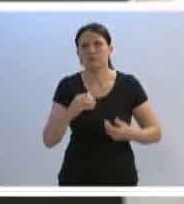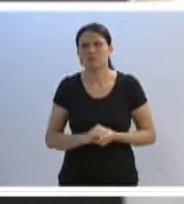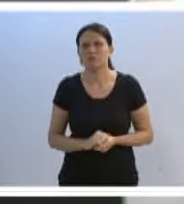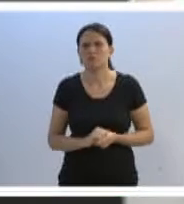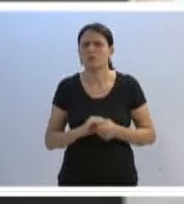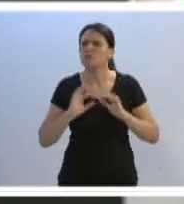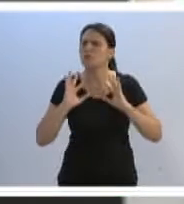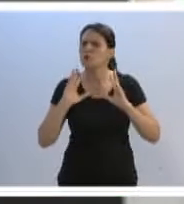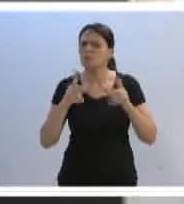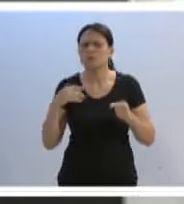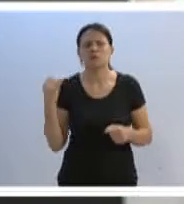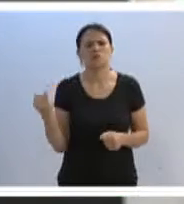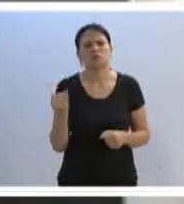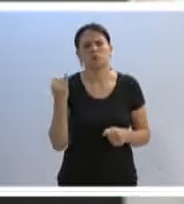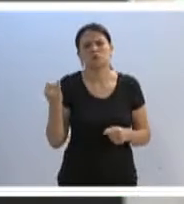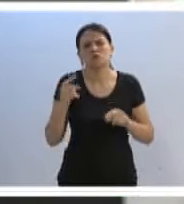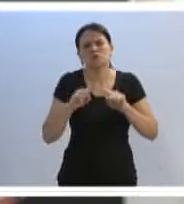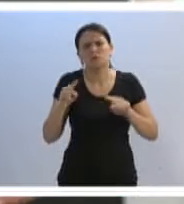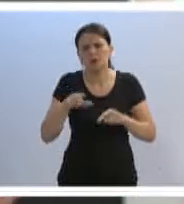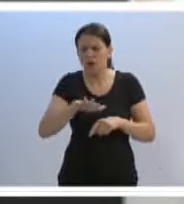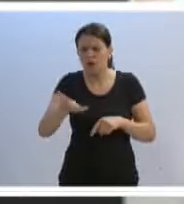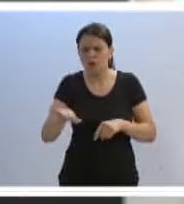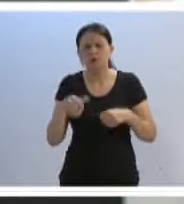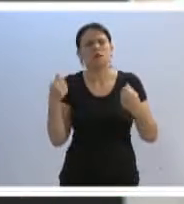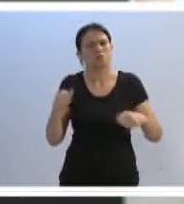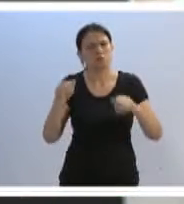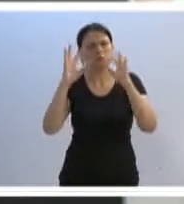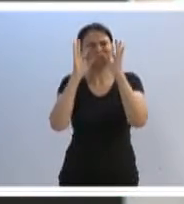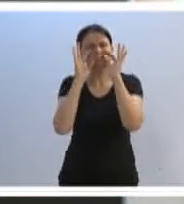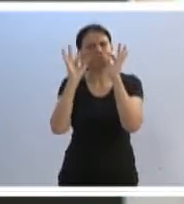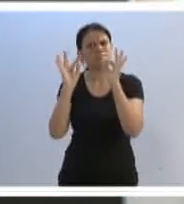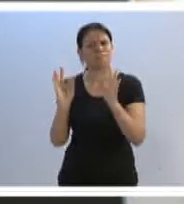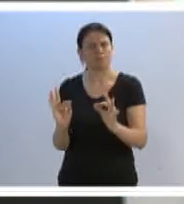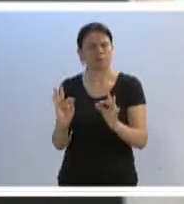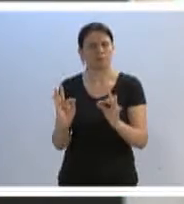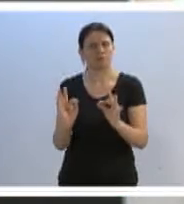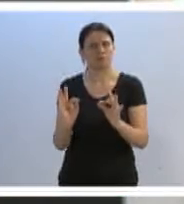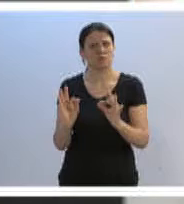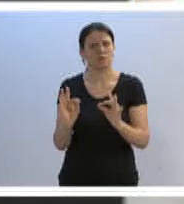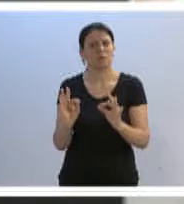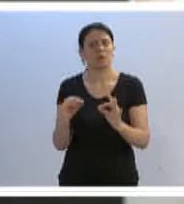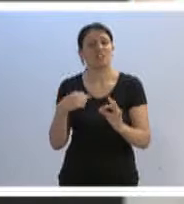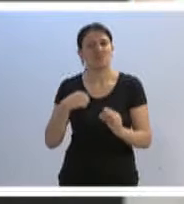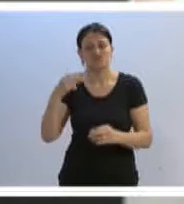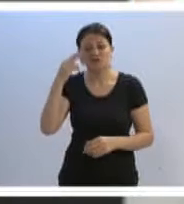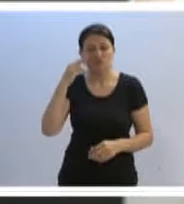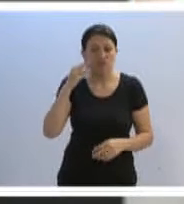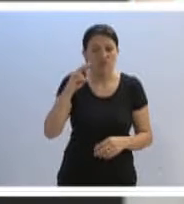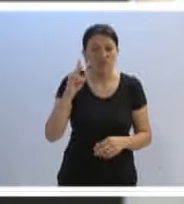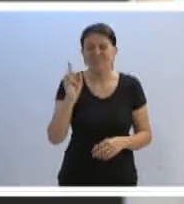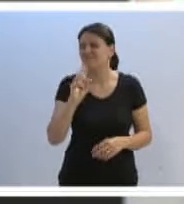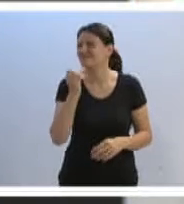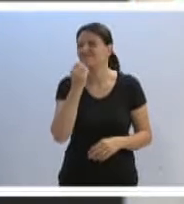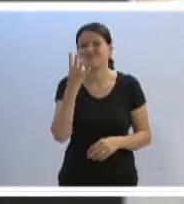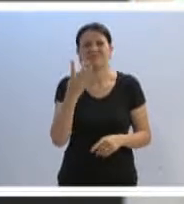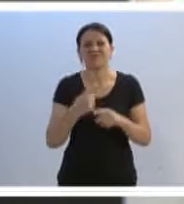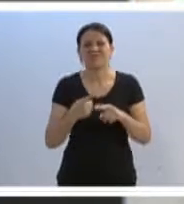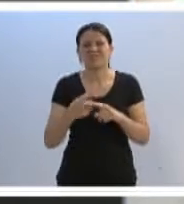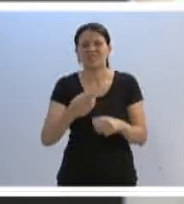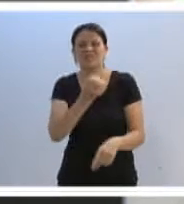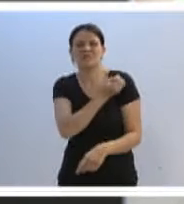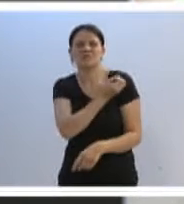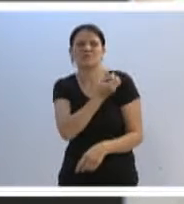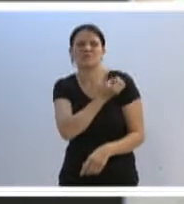questões, obviamente, são importantes, mas essa área também precisa de atenção, né, e, de fato, a gente tem visto que não está indo bem pelo número de pessoas que têm